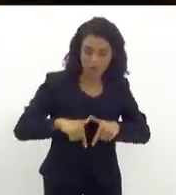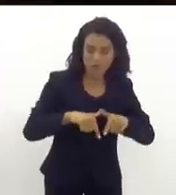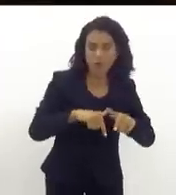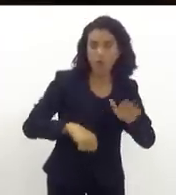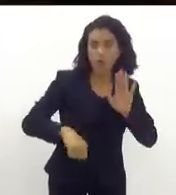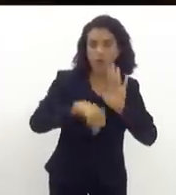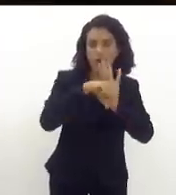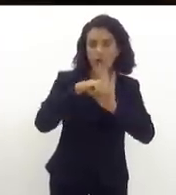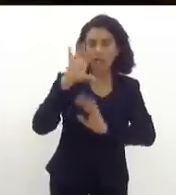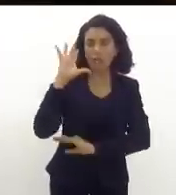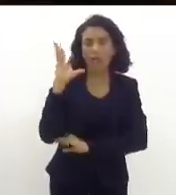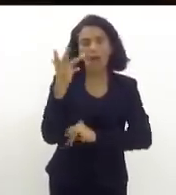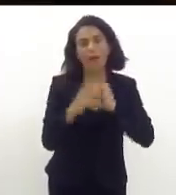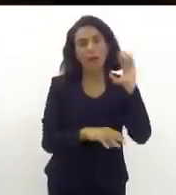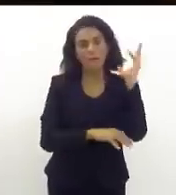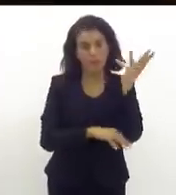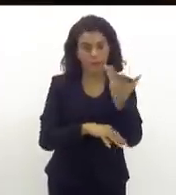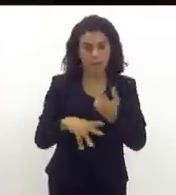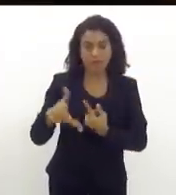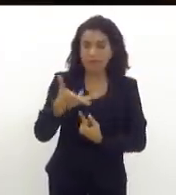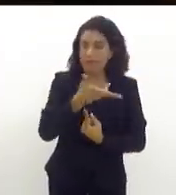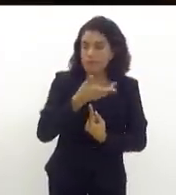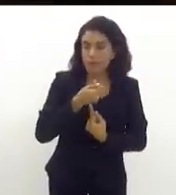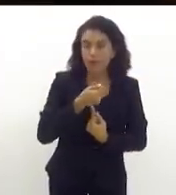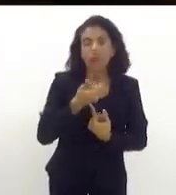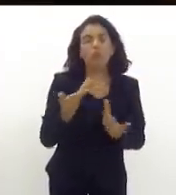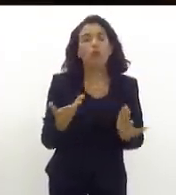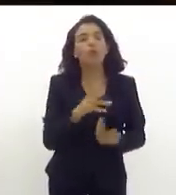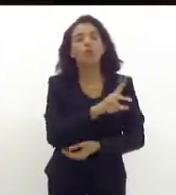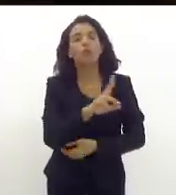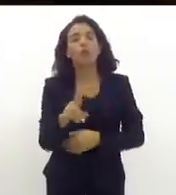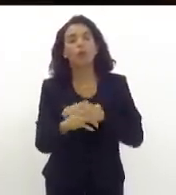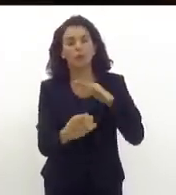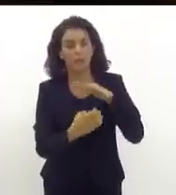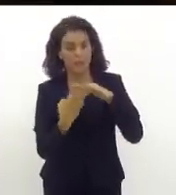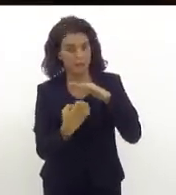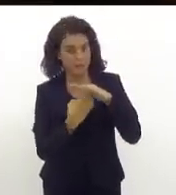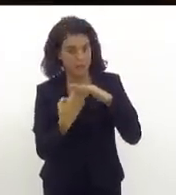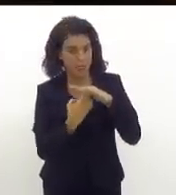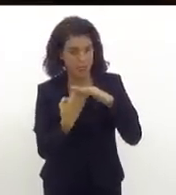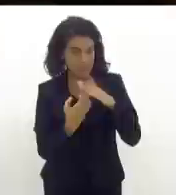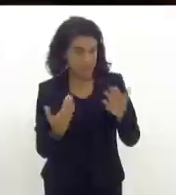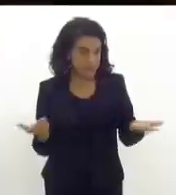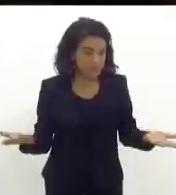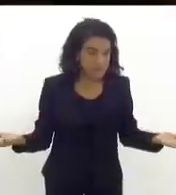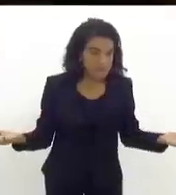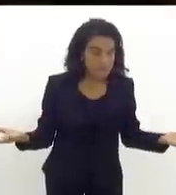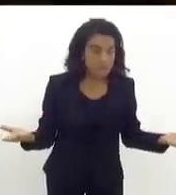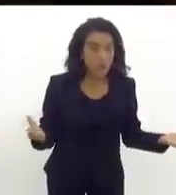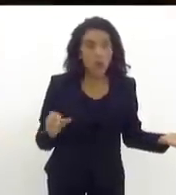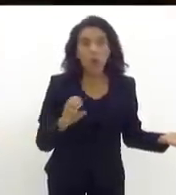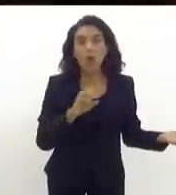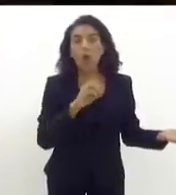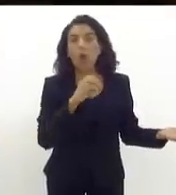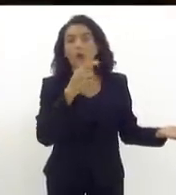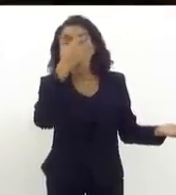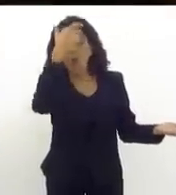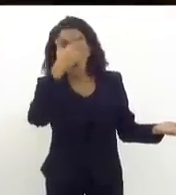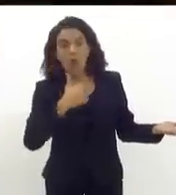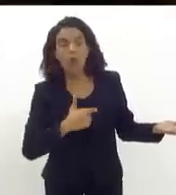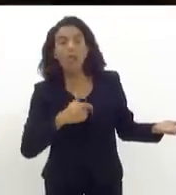crime ambiental Qual foi a empresa Quem foi o quem foram